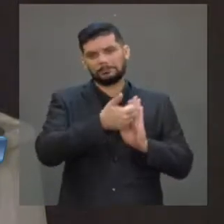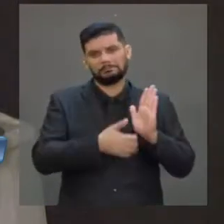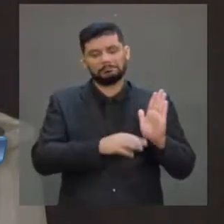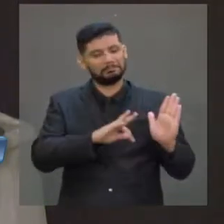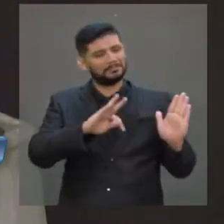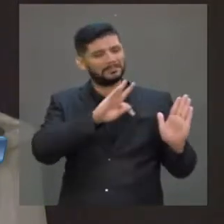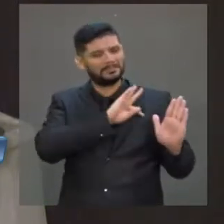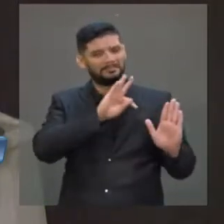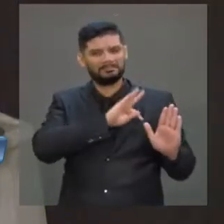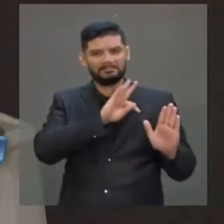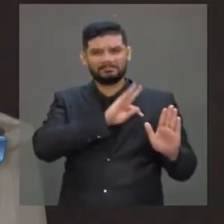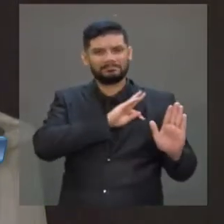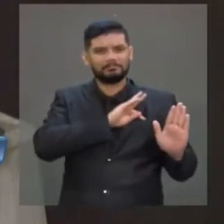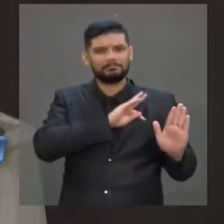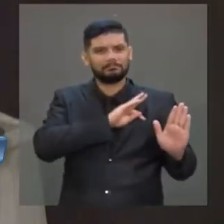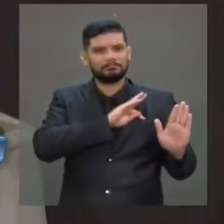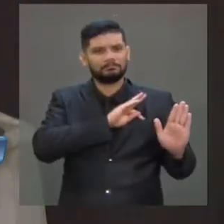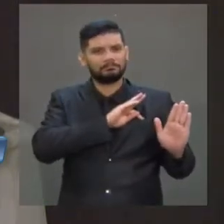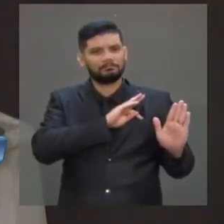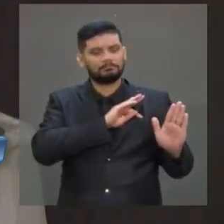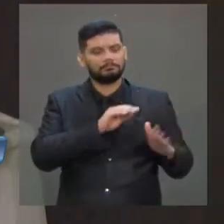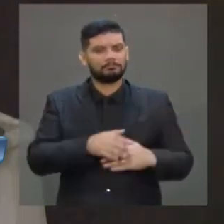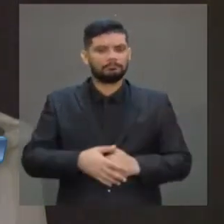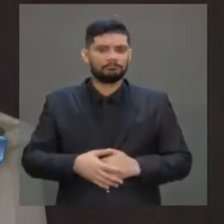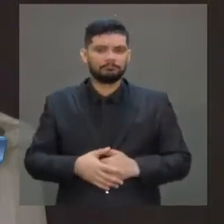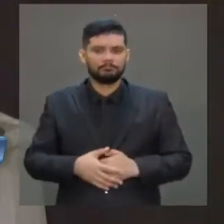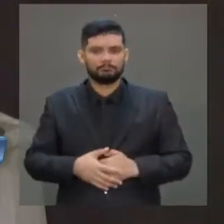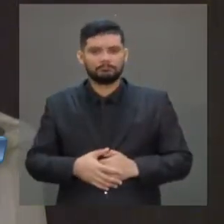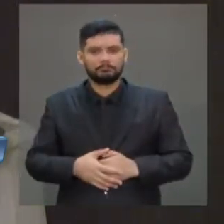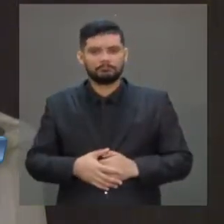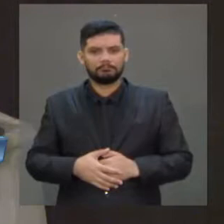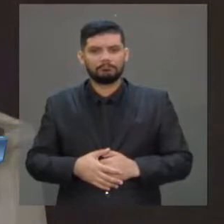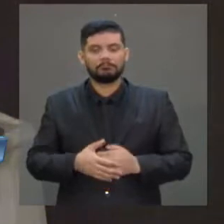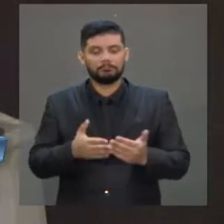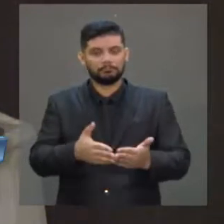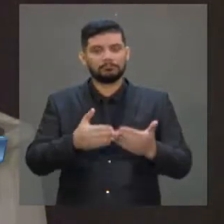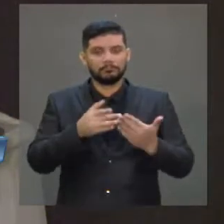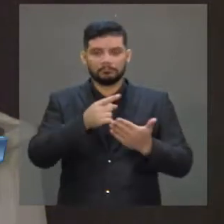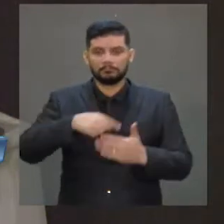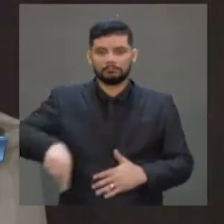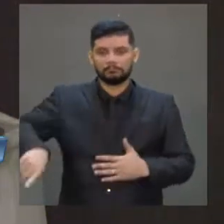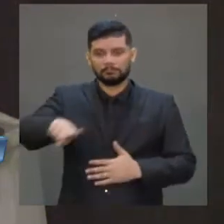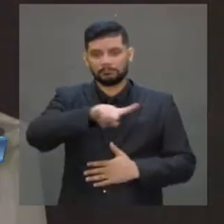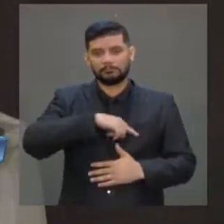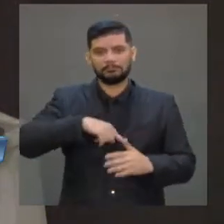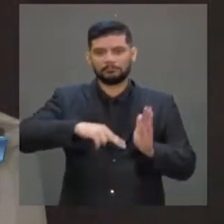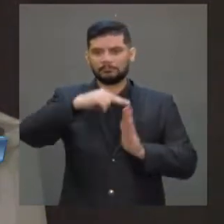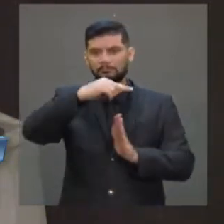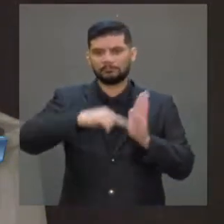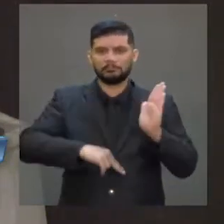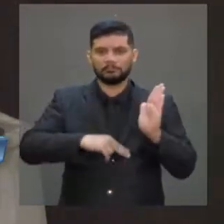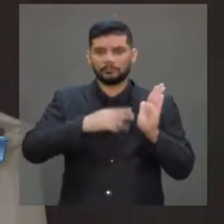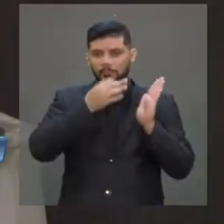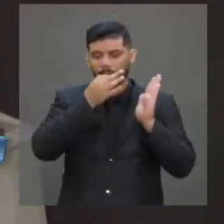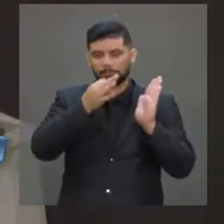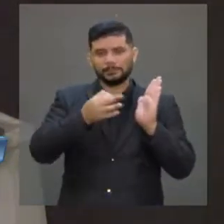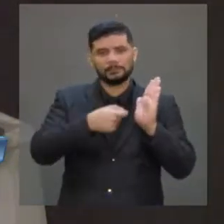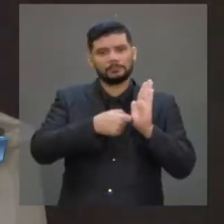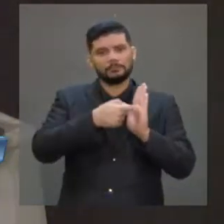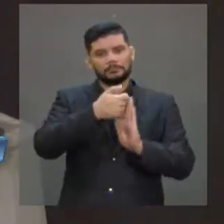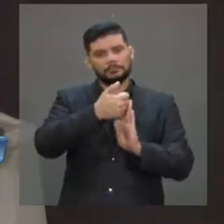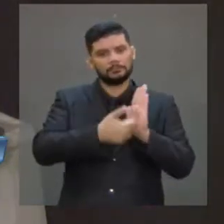técnica possível. Eu apelo para que os senhores e senhoras leiam a justificativa do